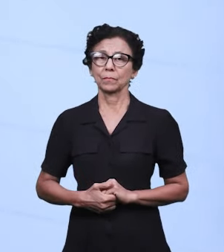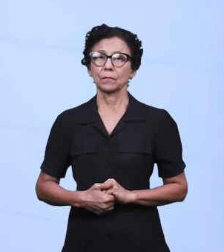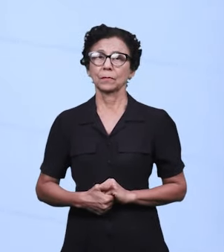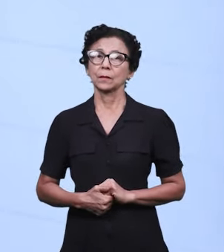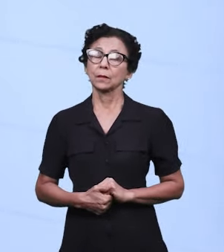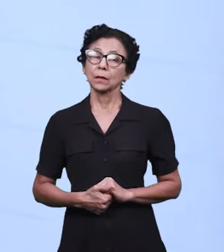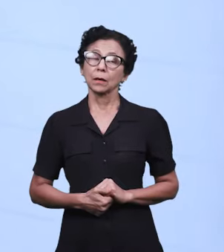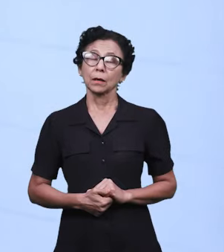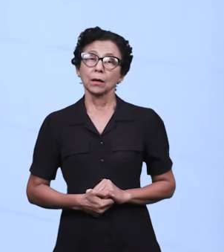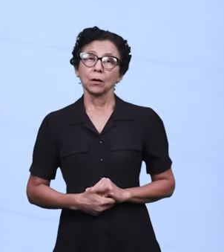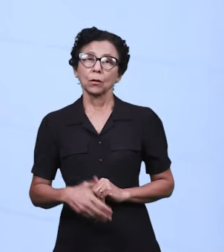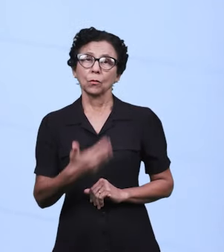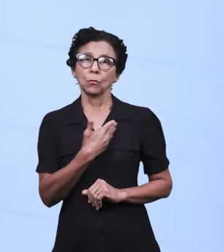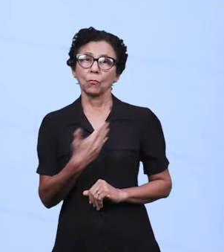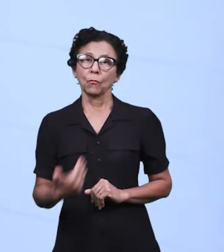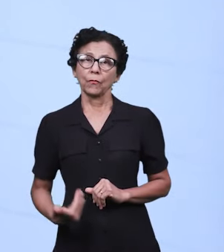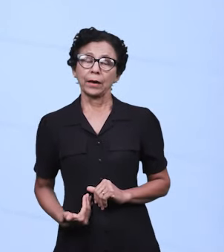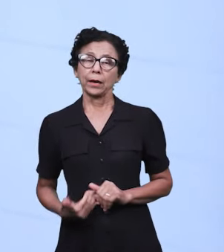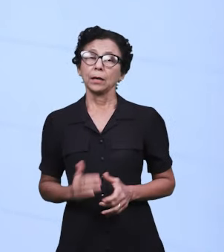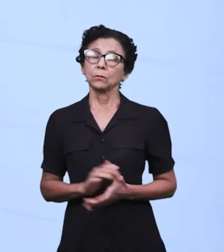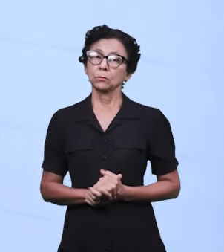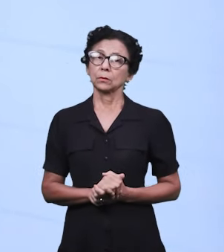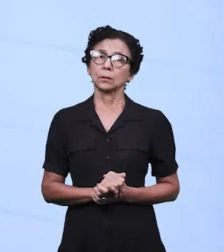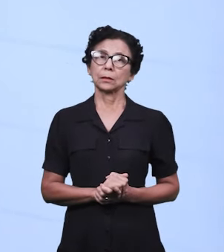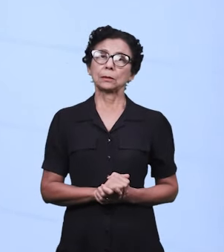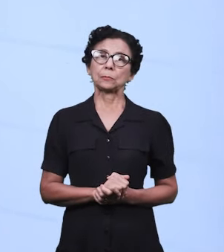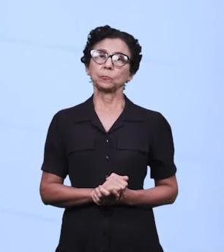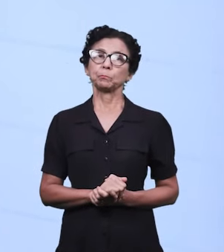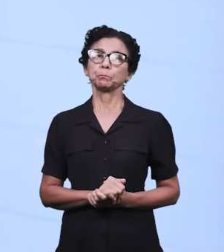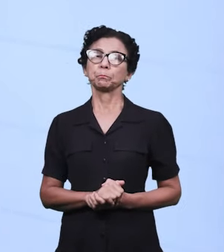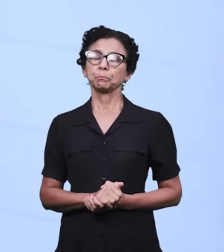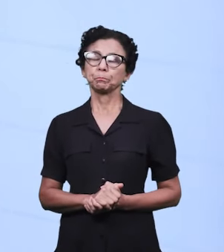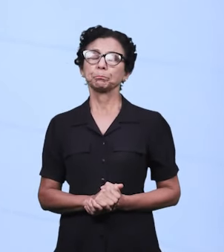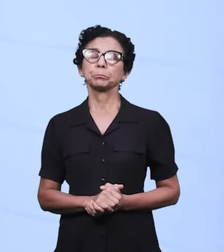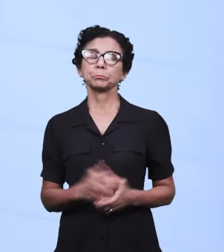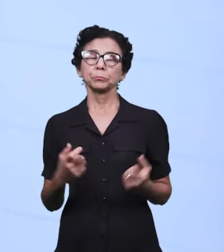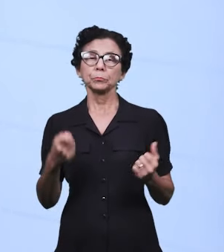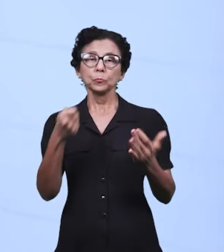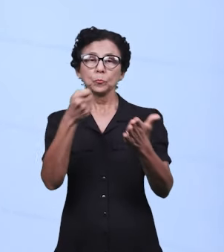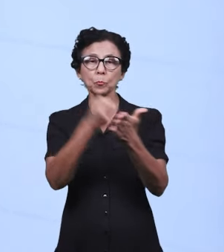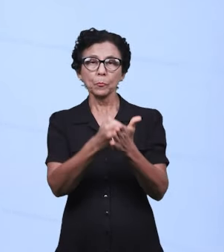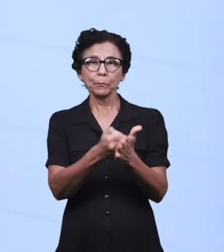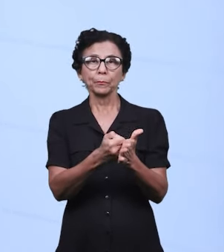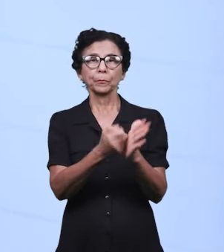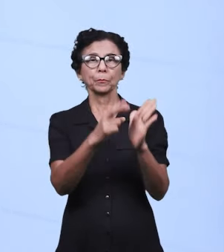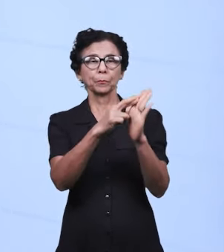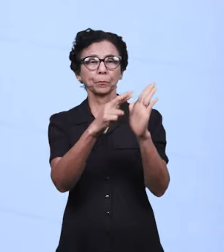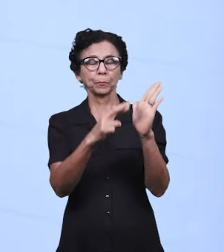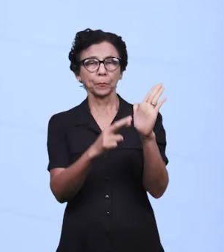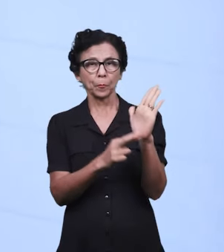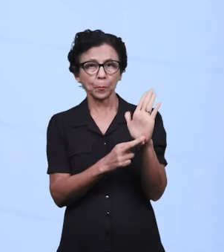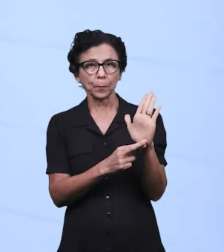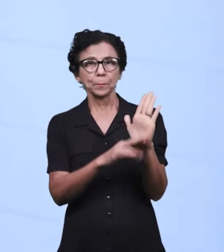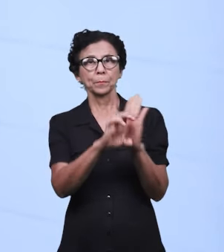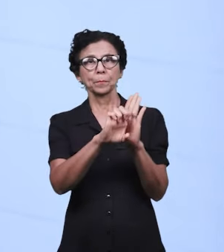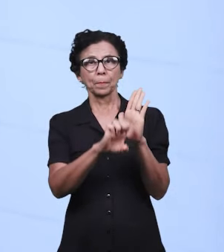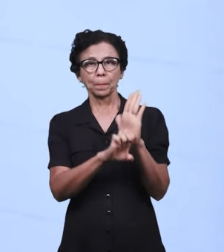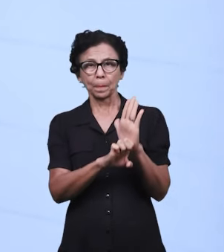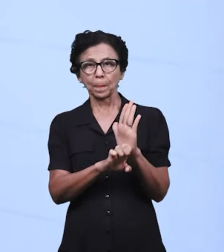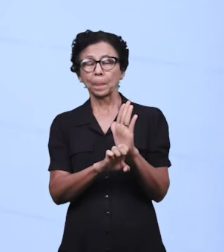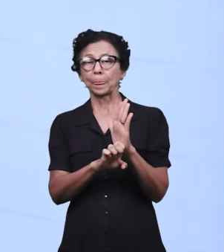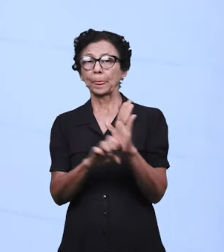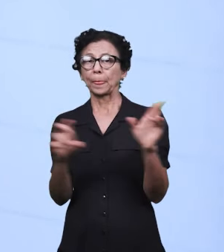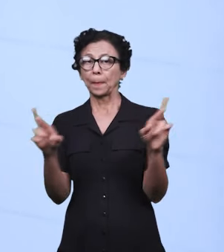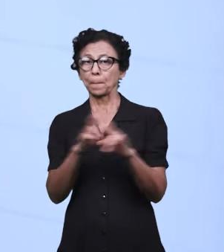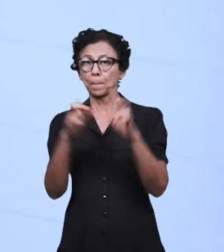o dever, né, de fazer cumprir todo o regramento, né, em relação a essa questão da